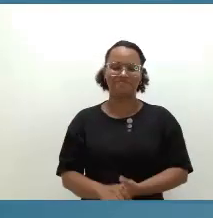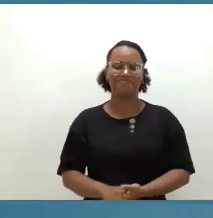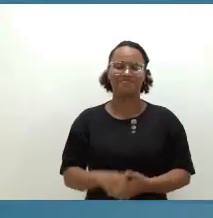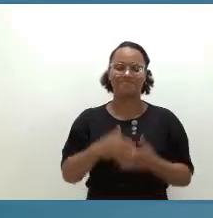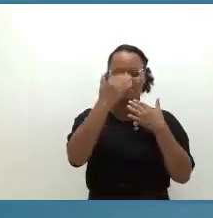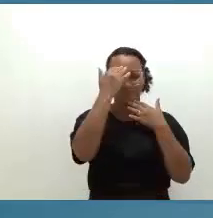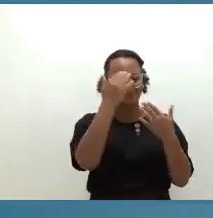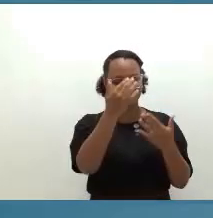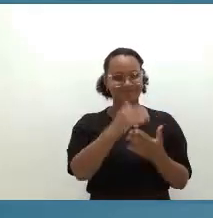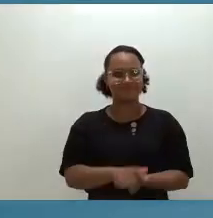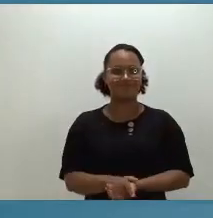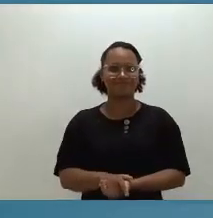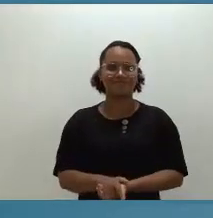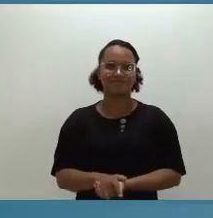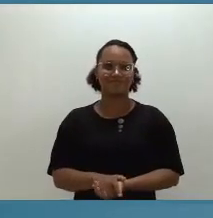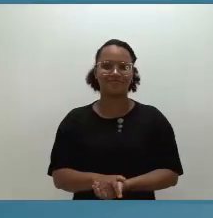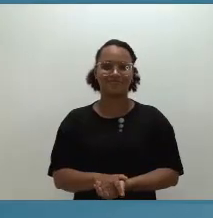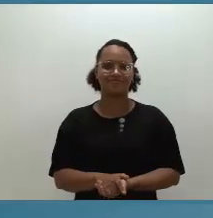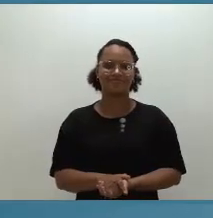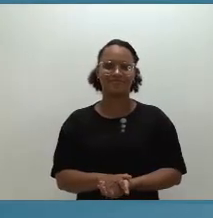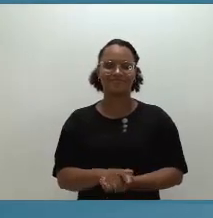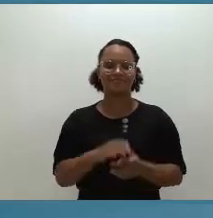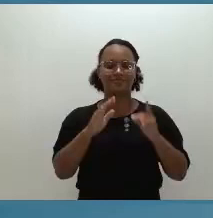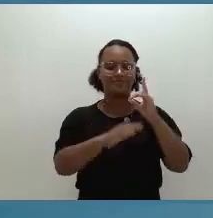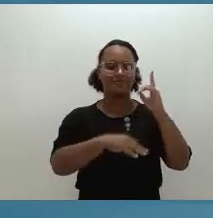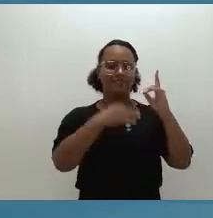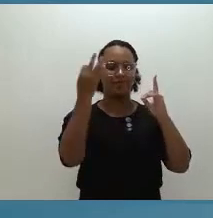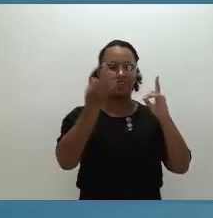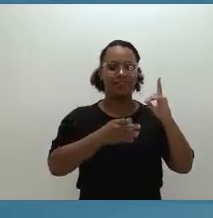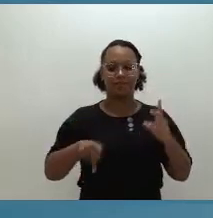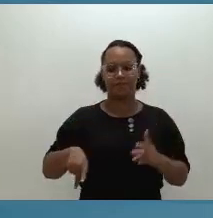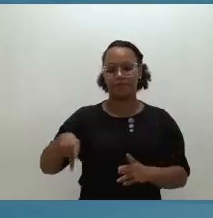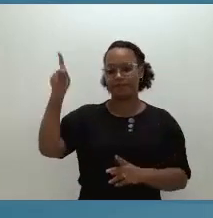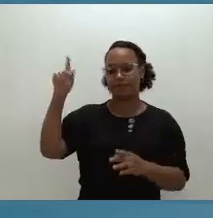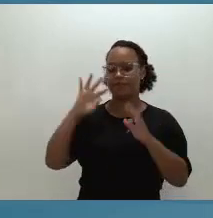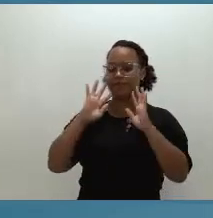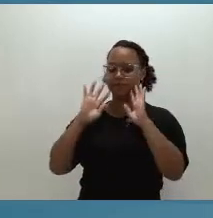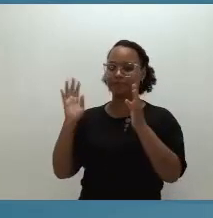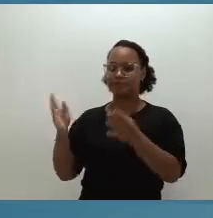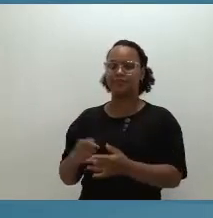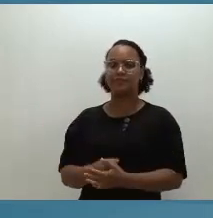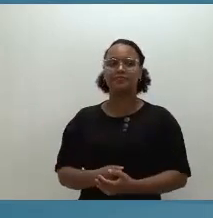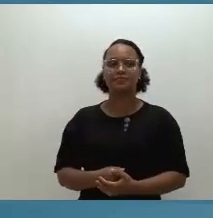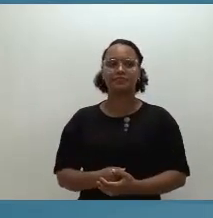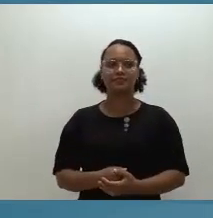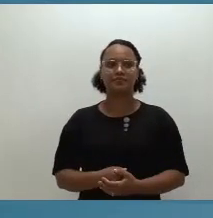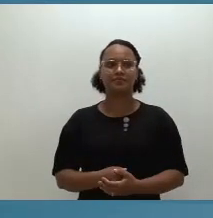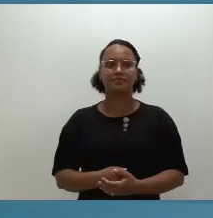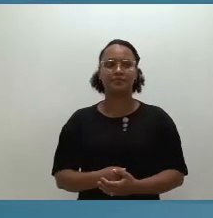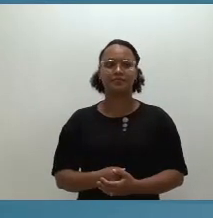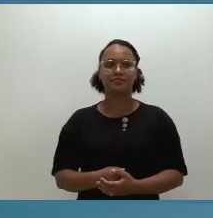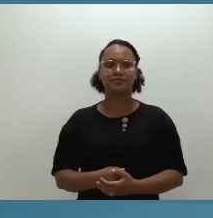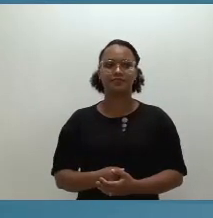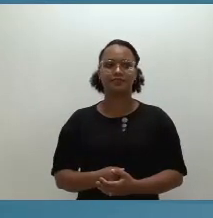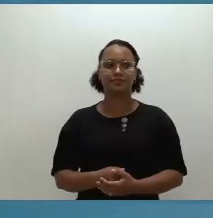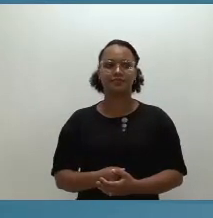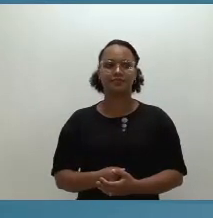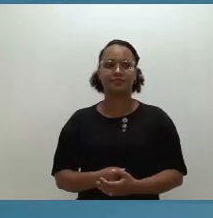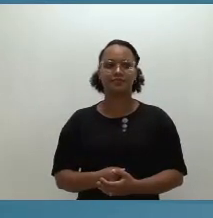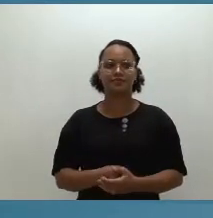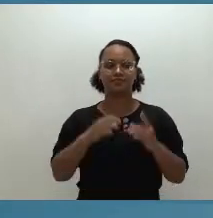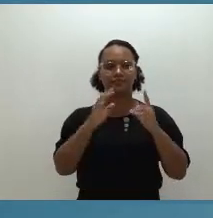Obrigado. Desembargadora Presidente, primeiro, me dirijo a Vossa Excelência. Desembargador